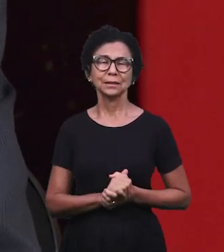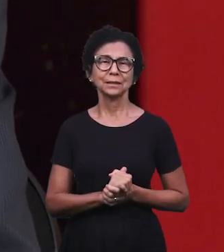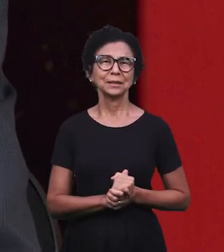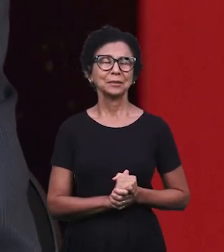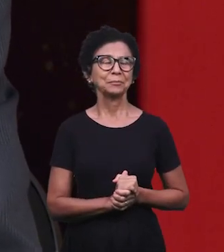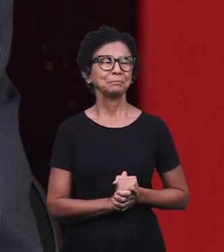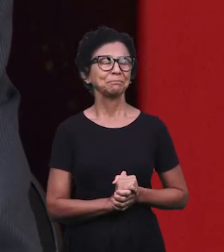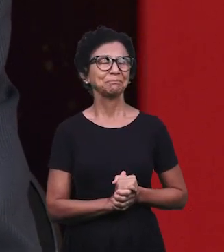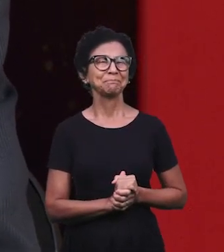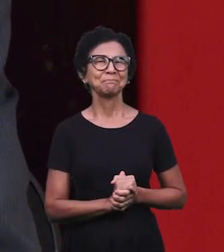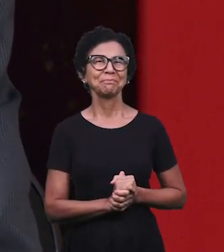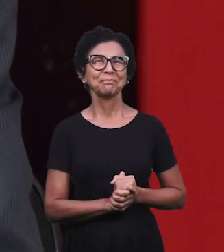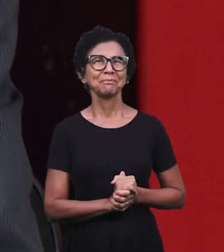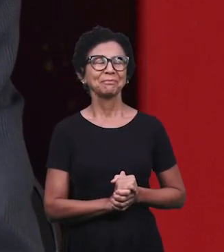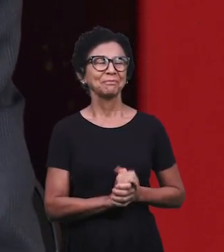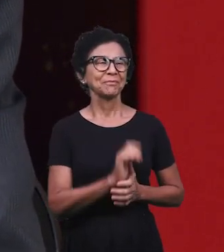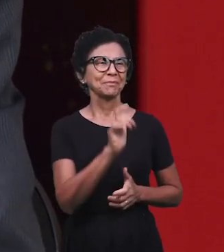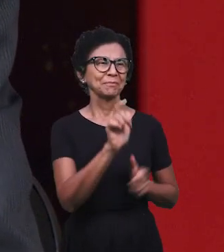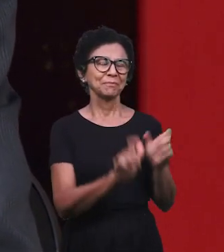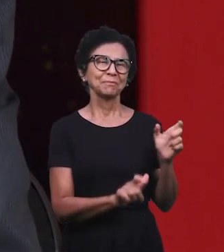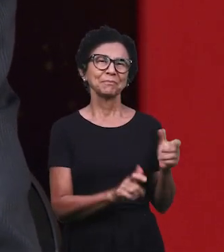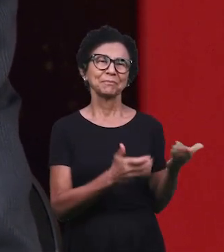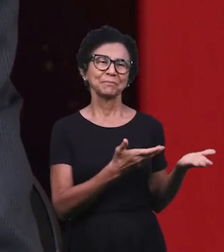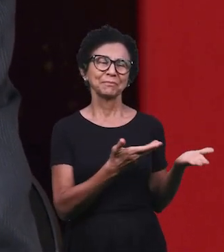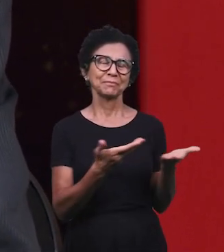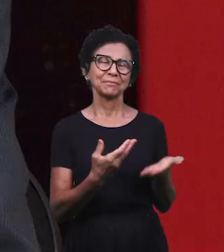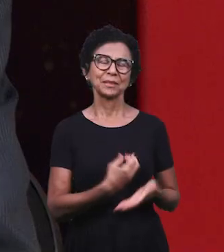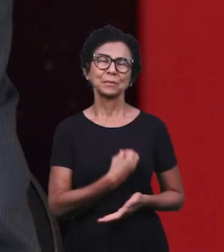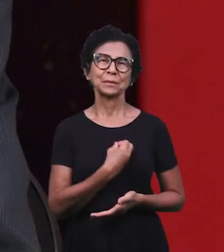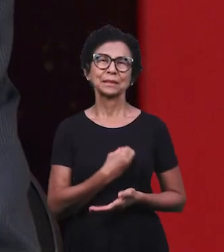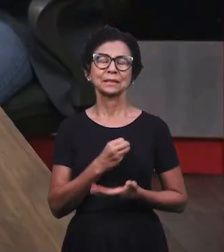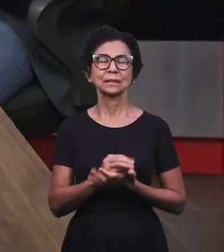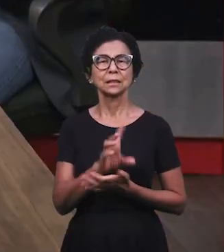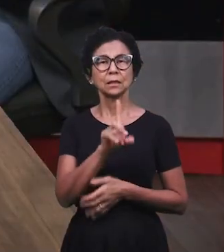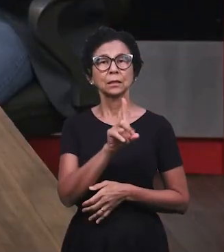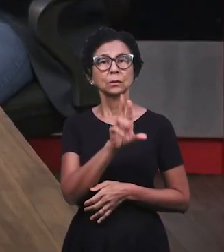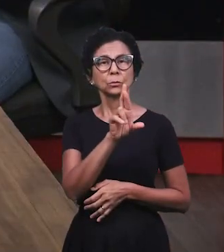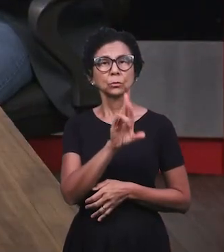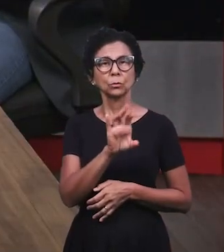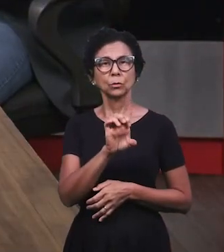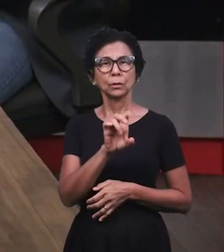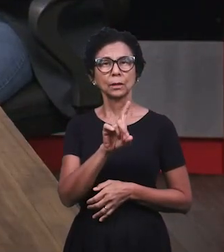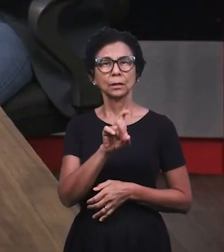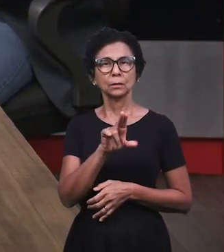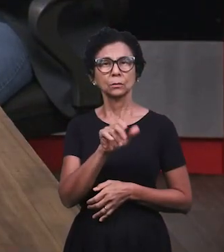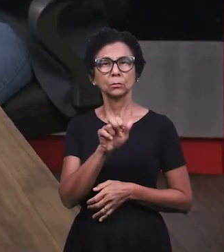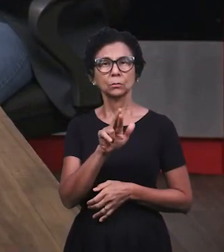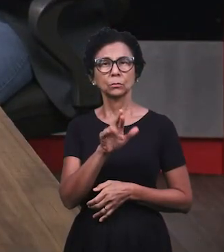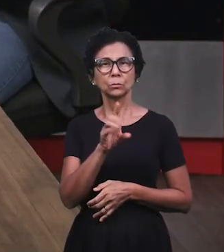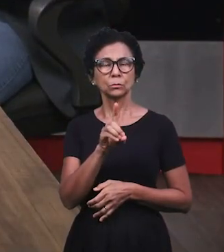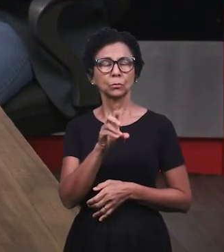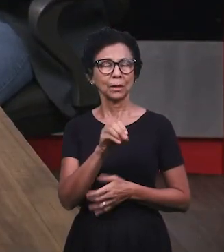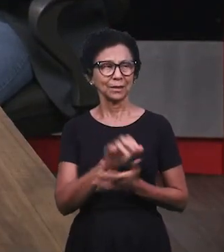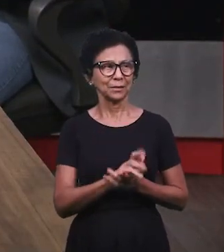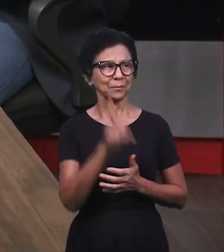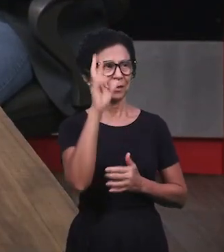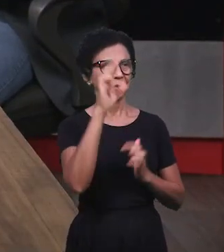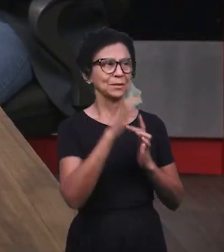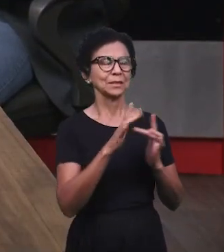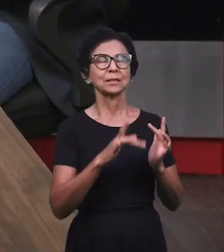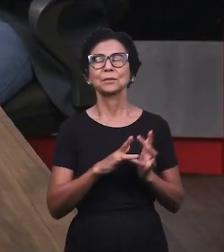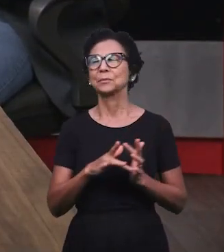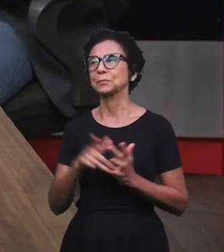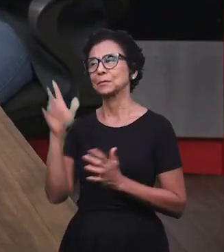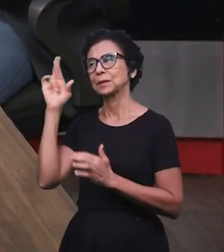desse assunto. E está aqui conosco o Dr. Eduardo Rossetti, a paz do Senhor, seja bem-vindo. A paz do Senhor,